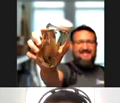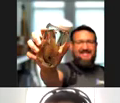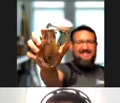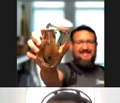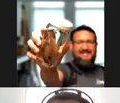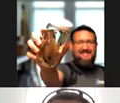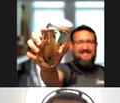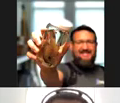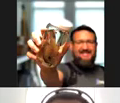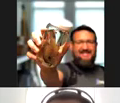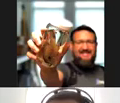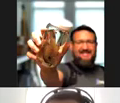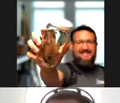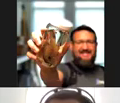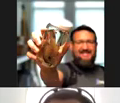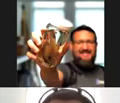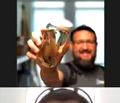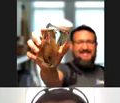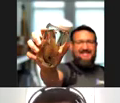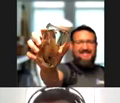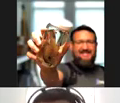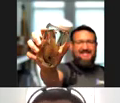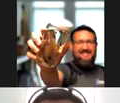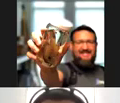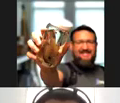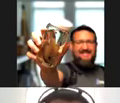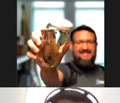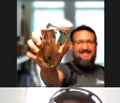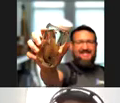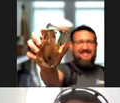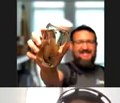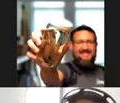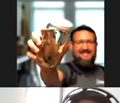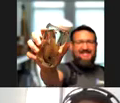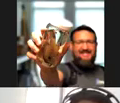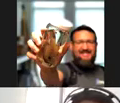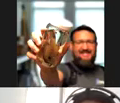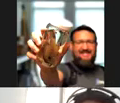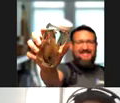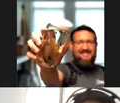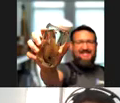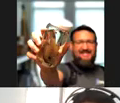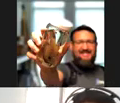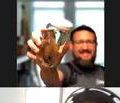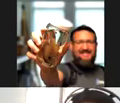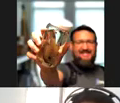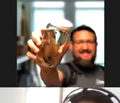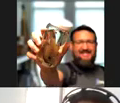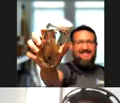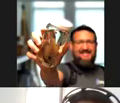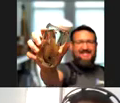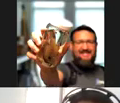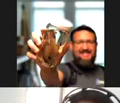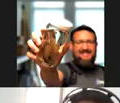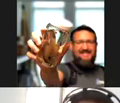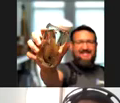uma popularização muito grande das principais ciências, né? Que era a biogeografia, e aqui eu coloco como um livro exemplo aqui,